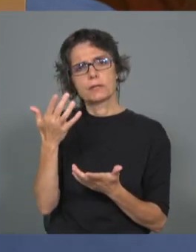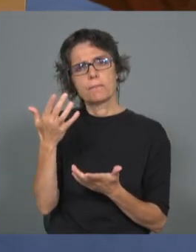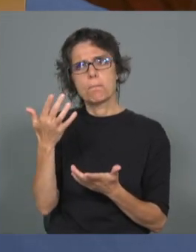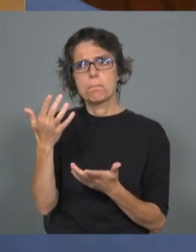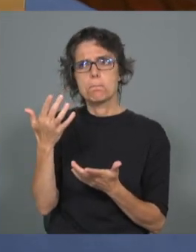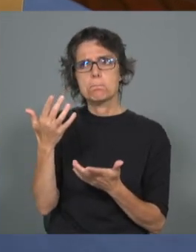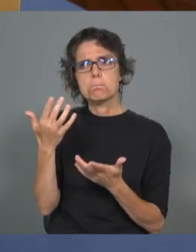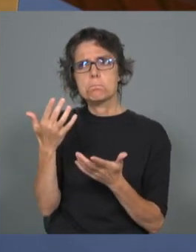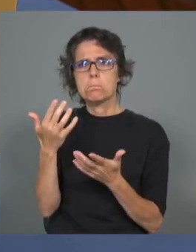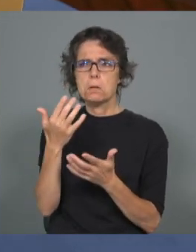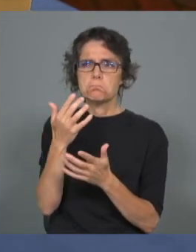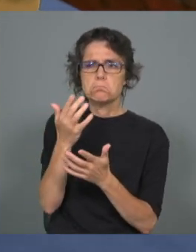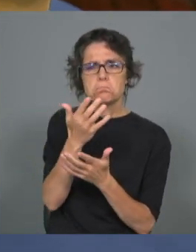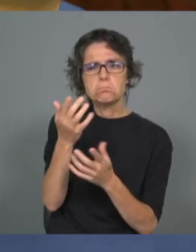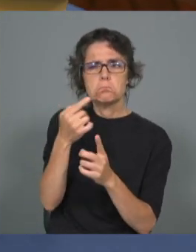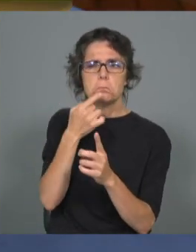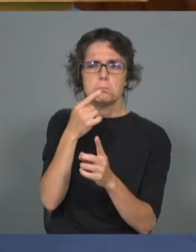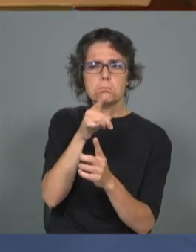que